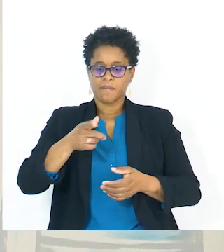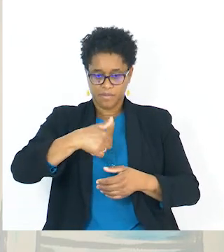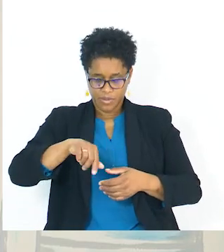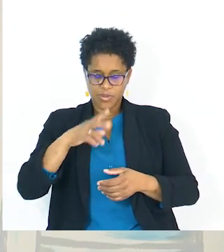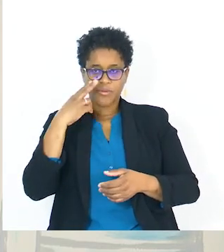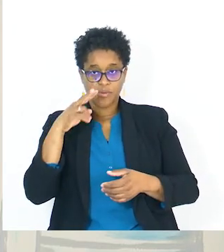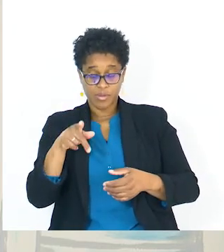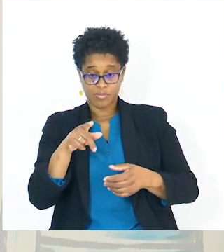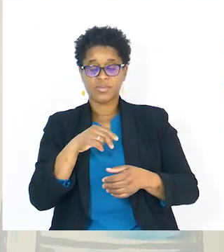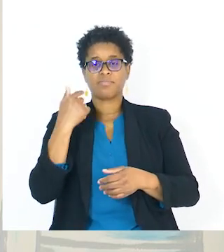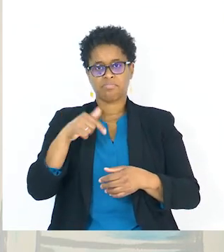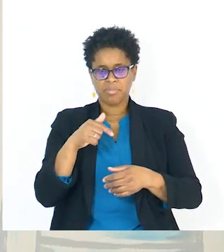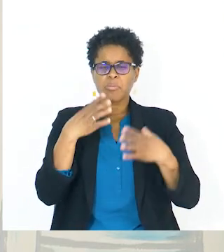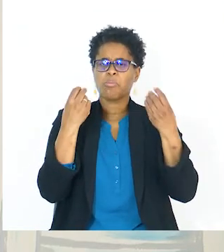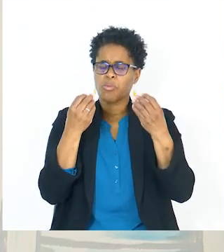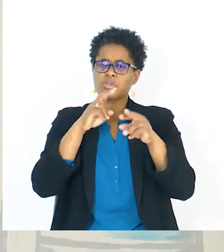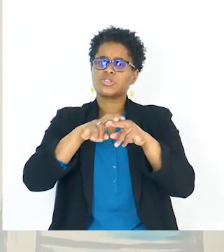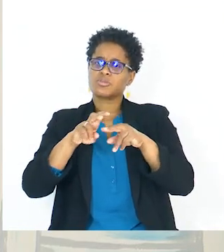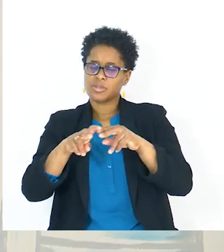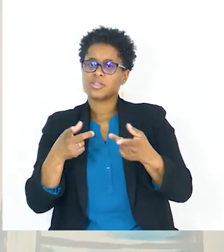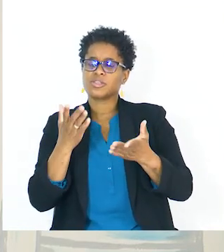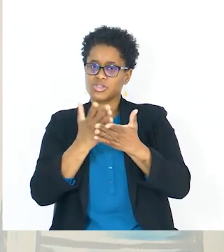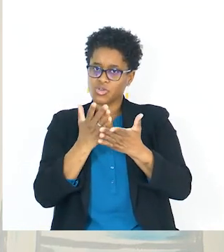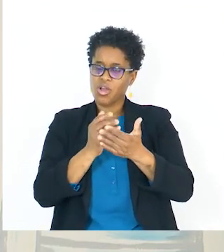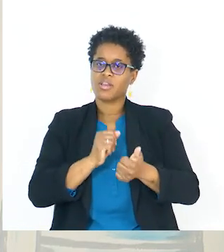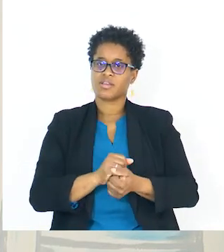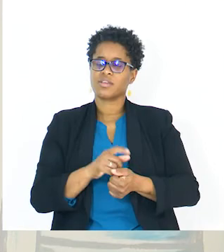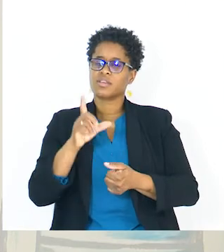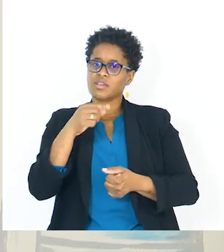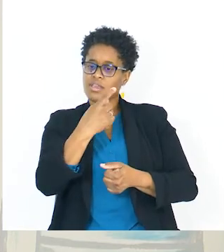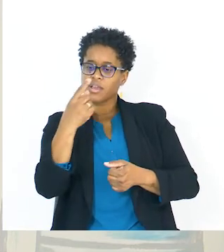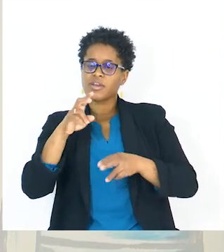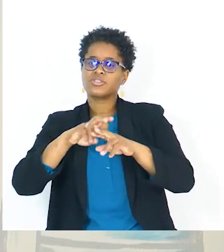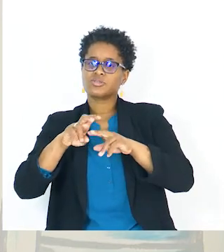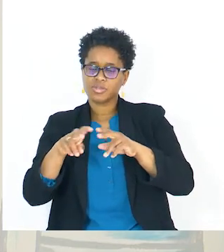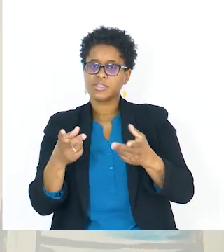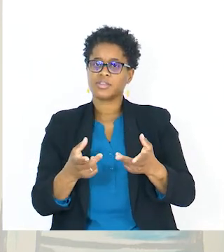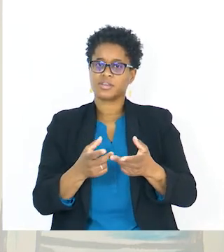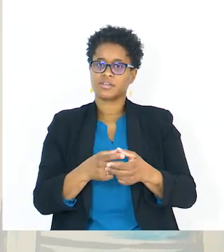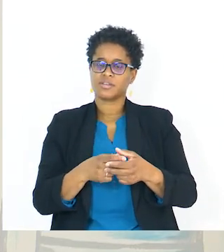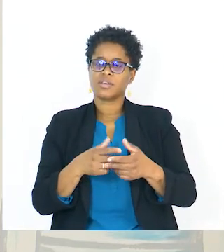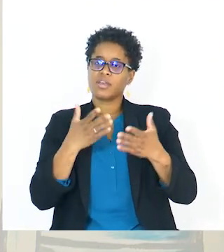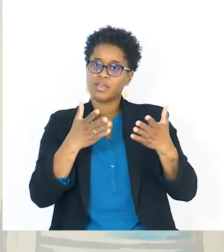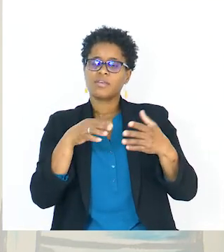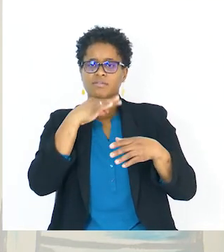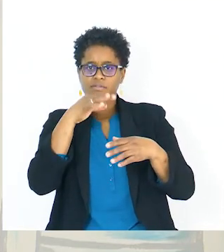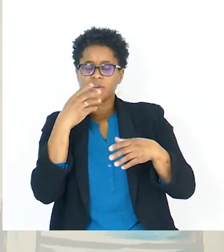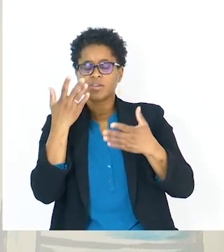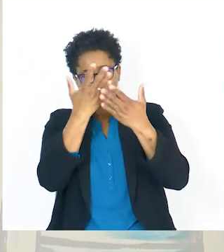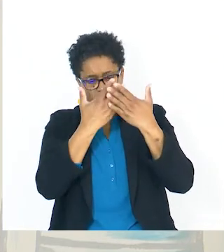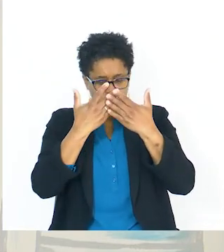Nós vimos que temos várias disciplinas na escola e que cada disciplina abarca